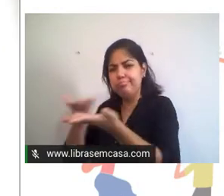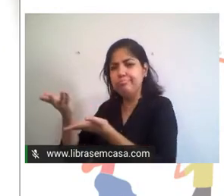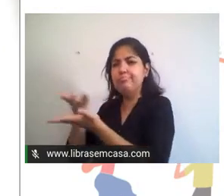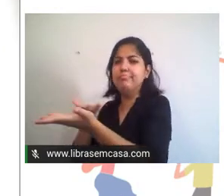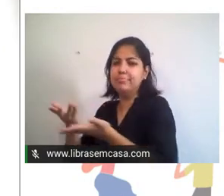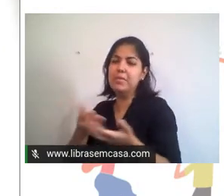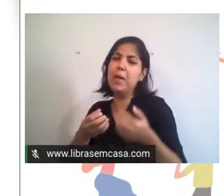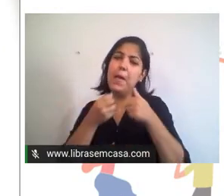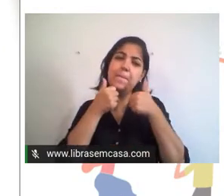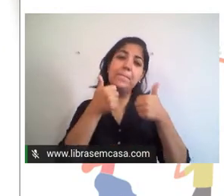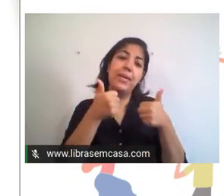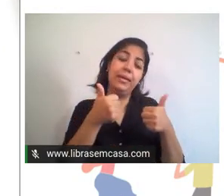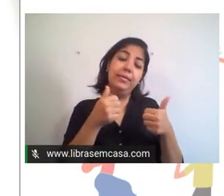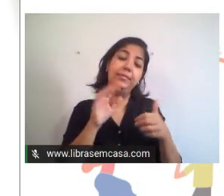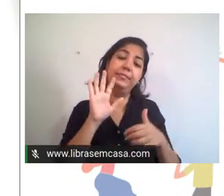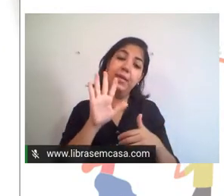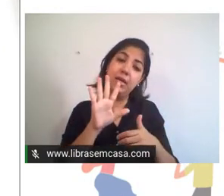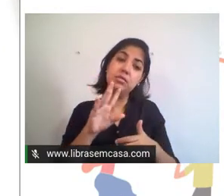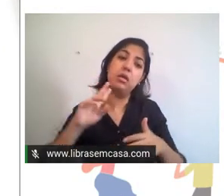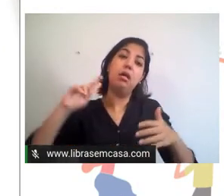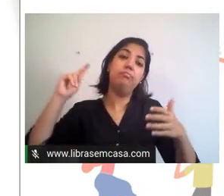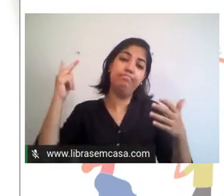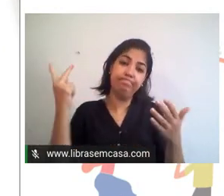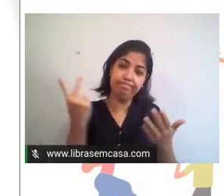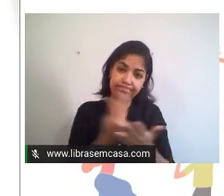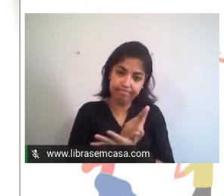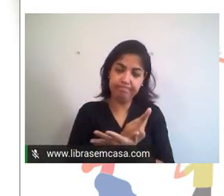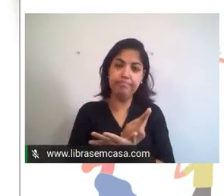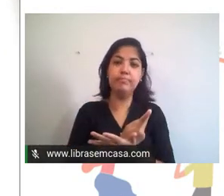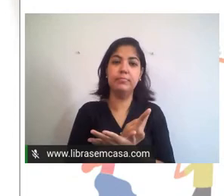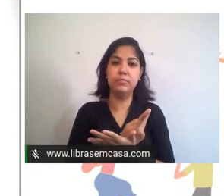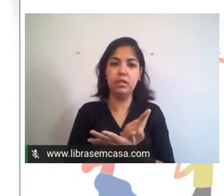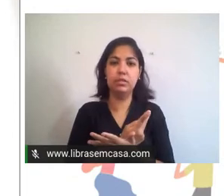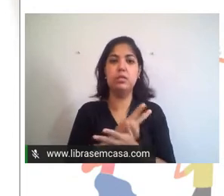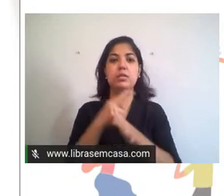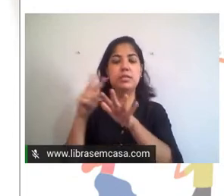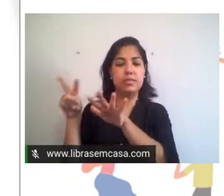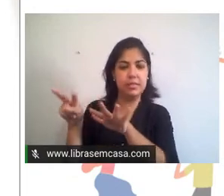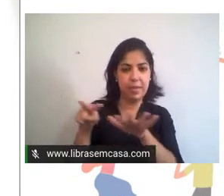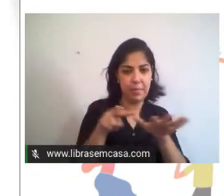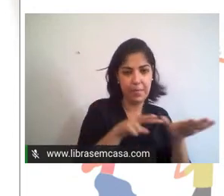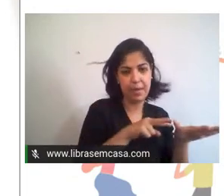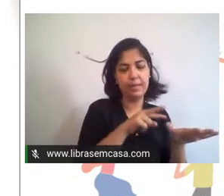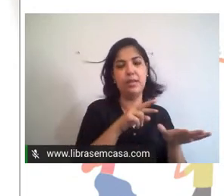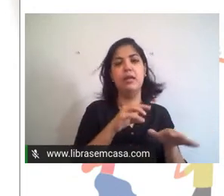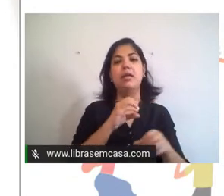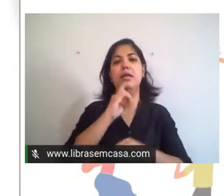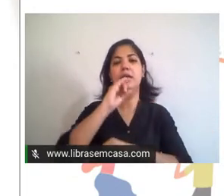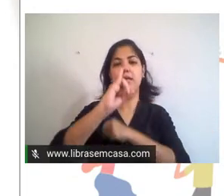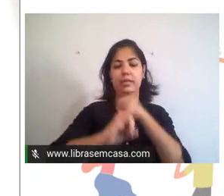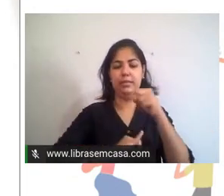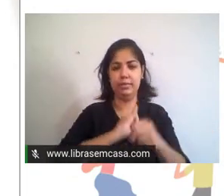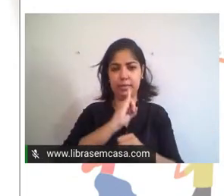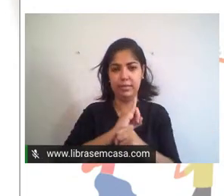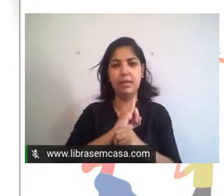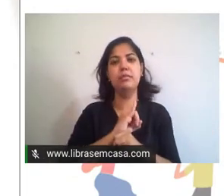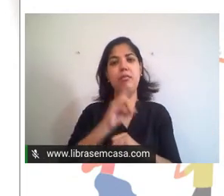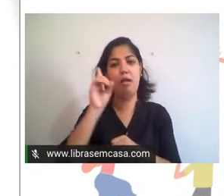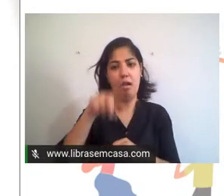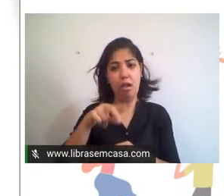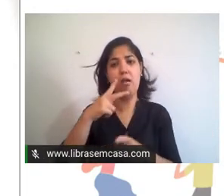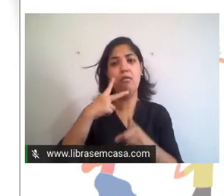mas acontecendo hoje, acontecendo durante toda essa semana, certamente é uma vitória. E a gente